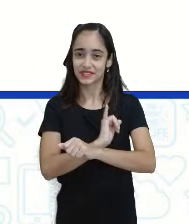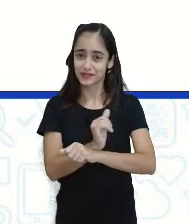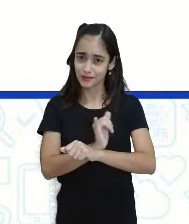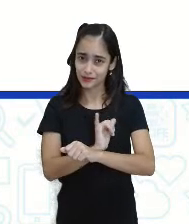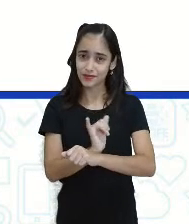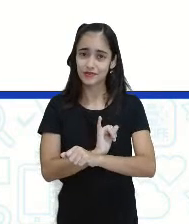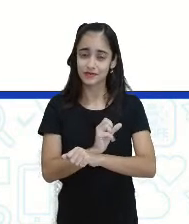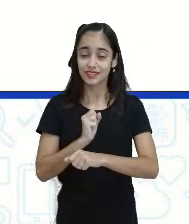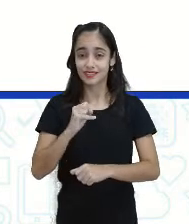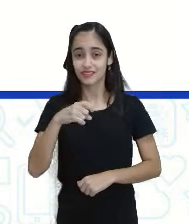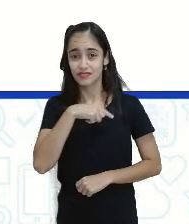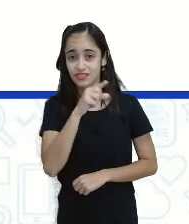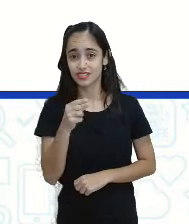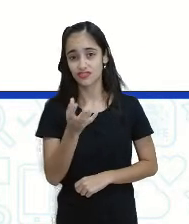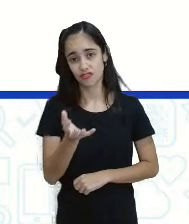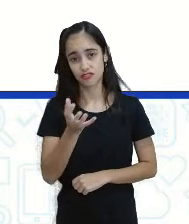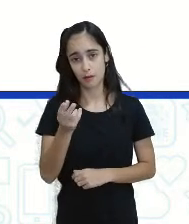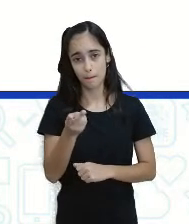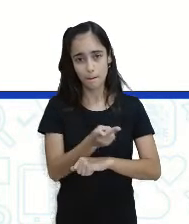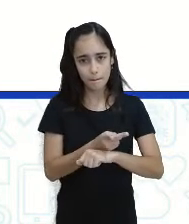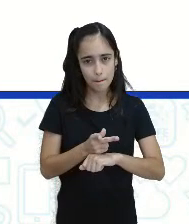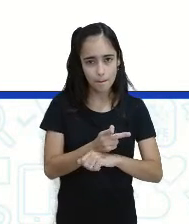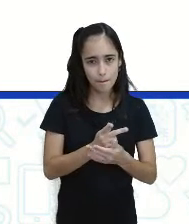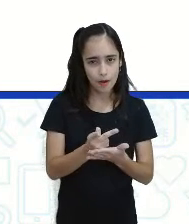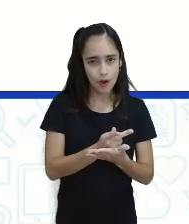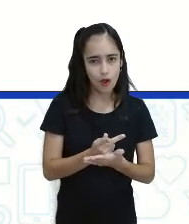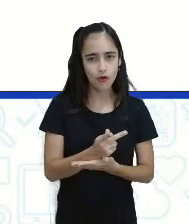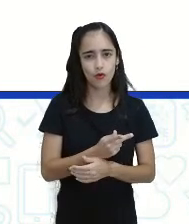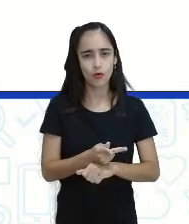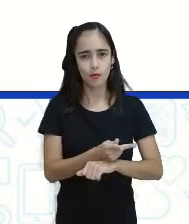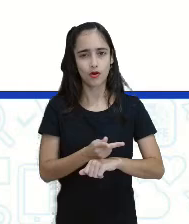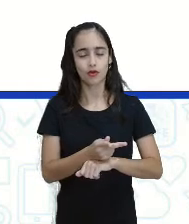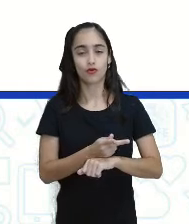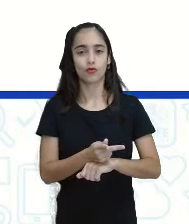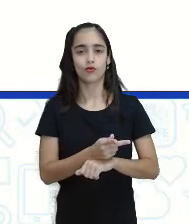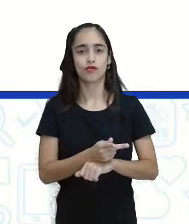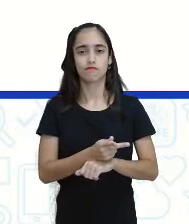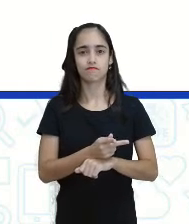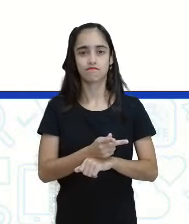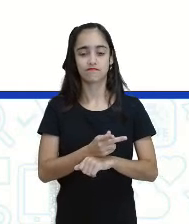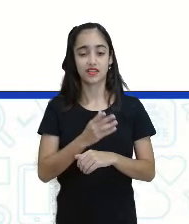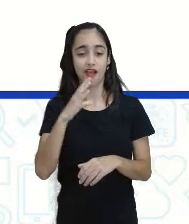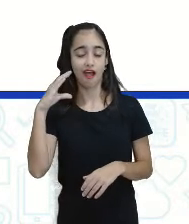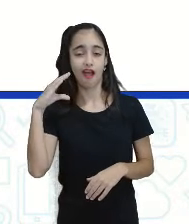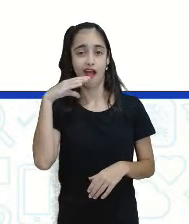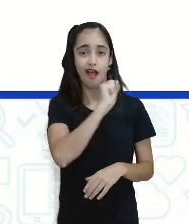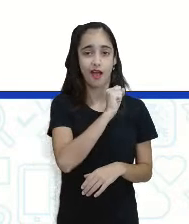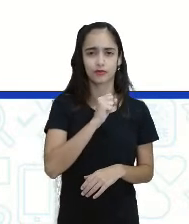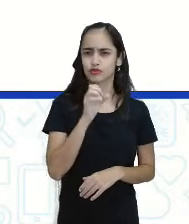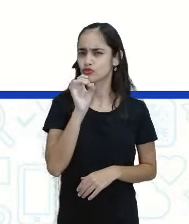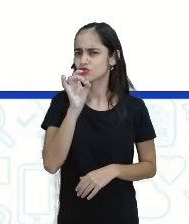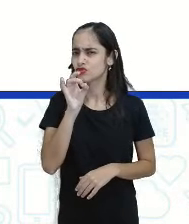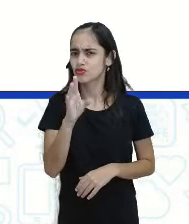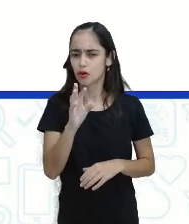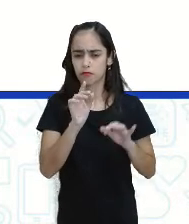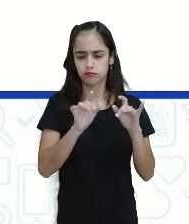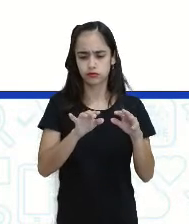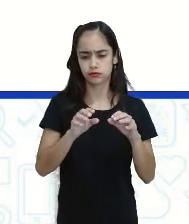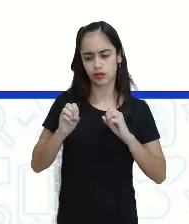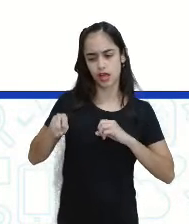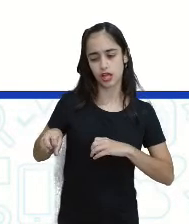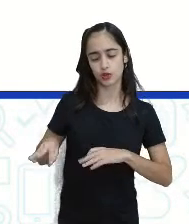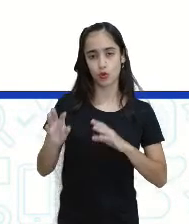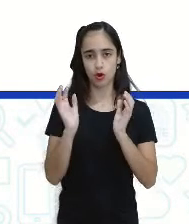queira procurar diretamente, é só botar lá Educa Recife que vocês vão conseguir acessar. Então tem todas as playlists,